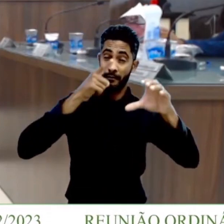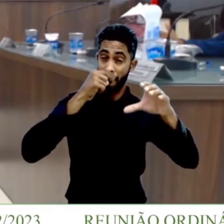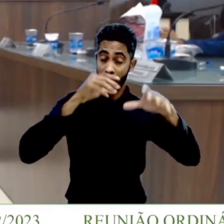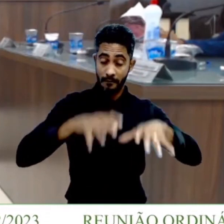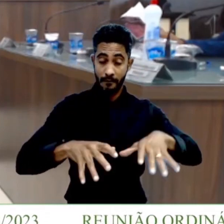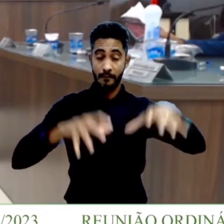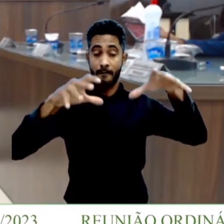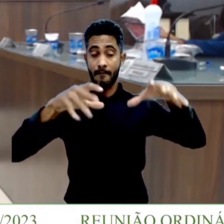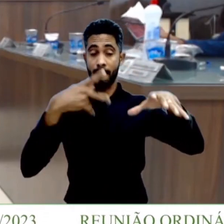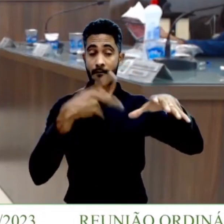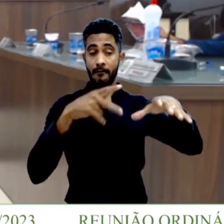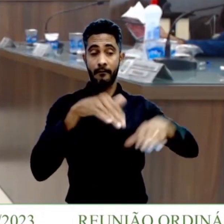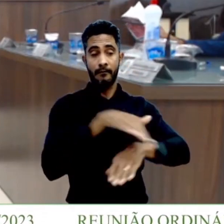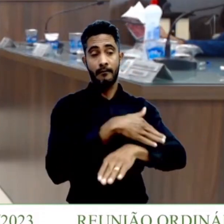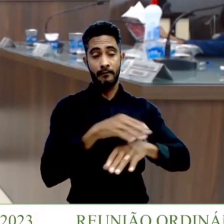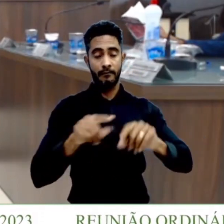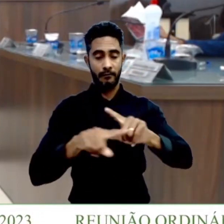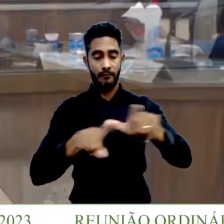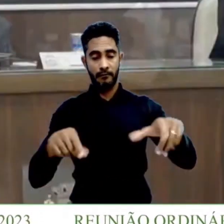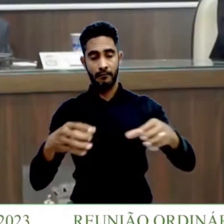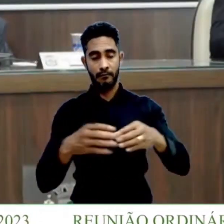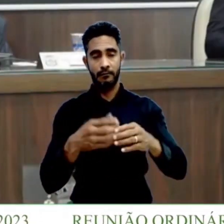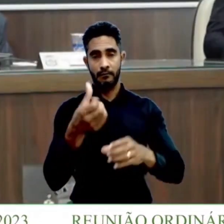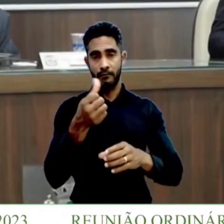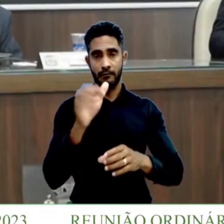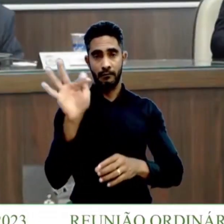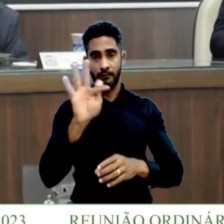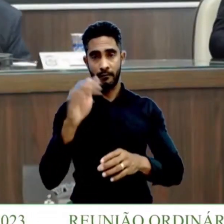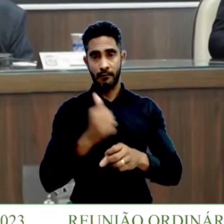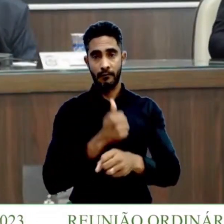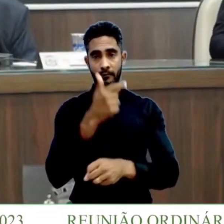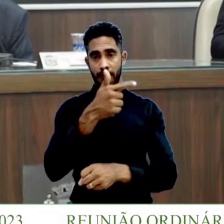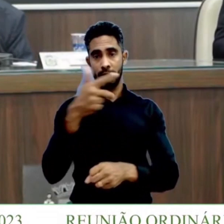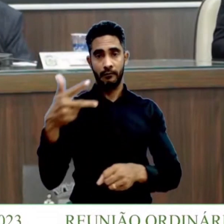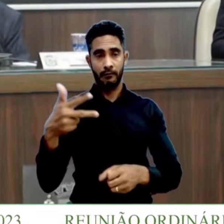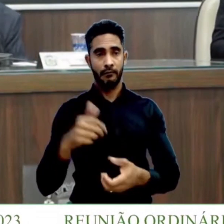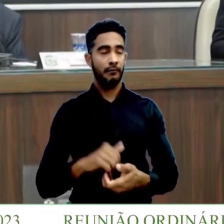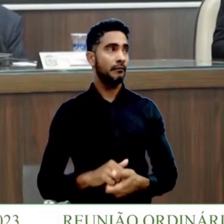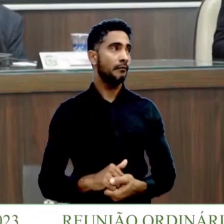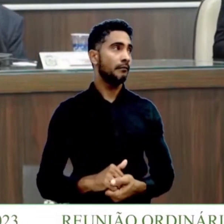rua. Sala das Sessões, 6 de fevereiro de 2023.